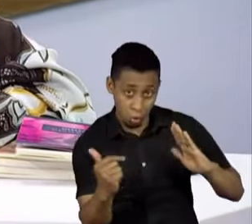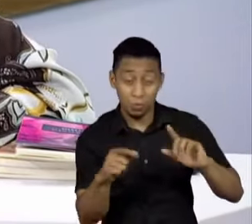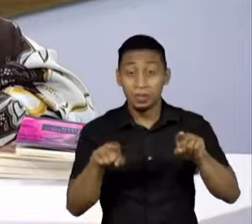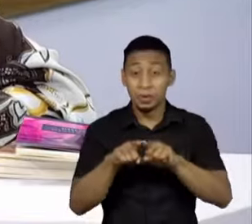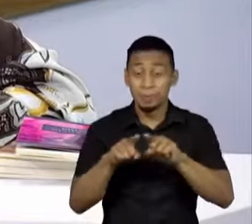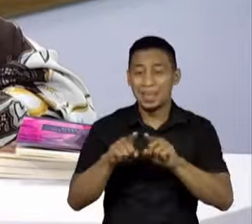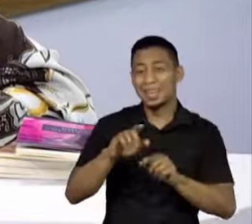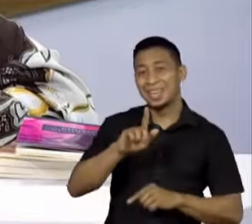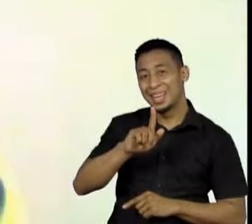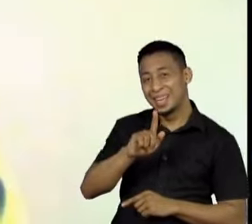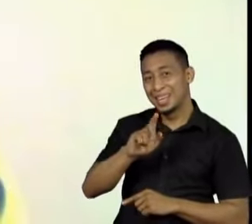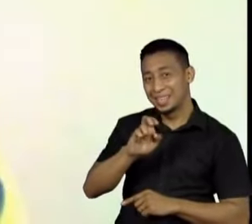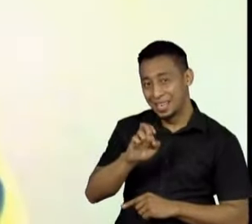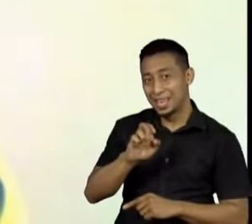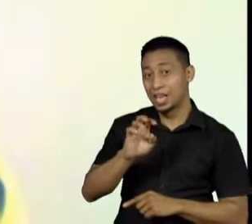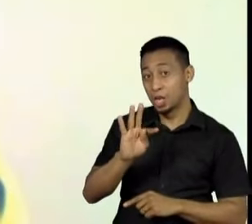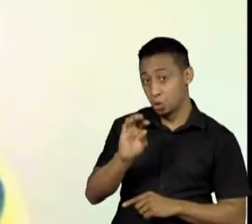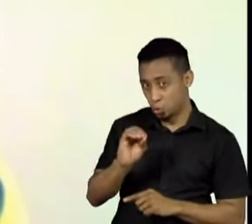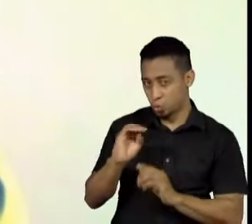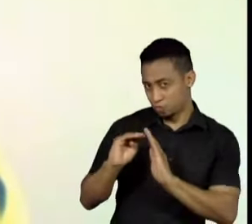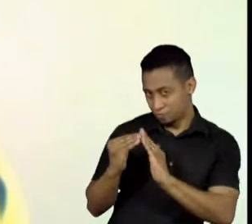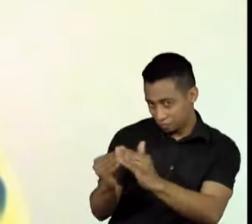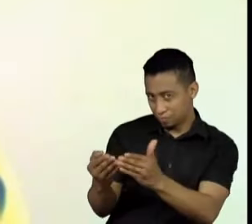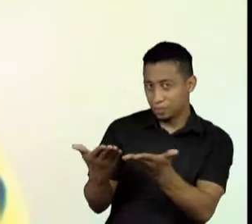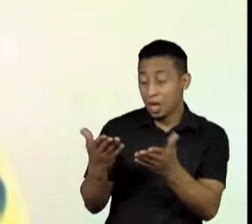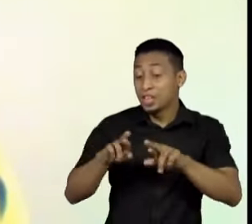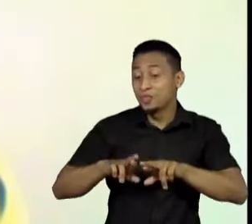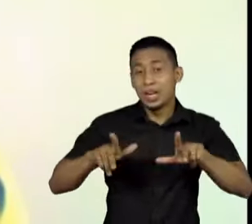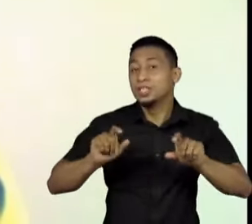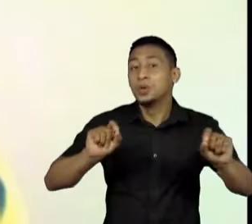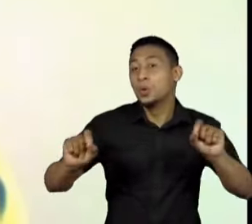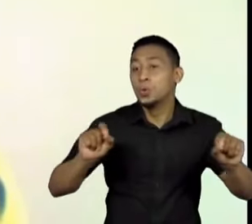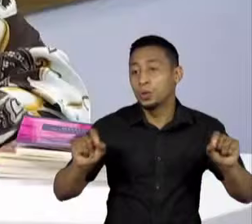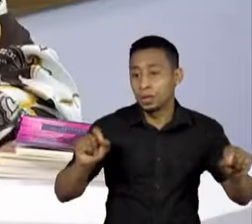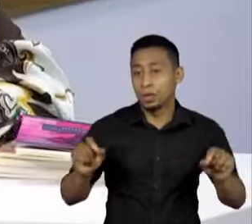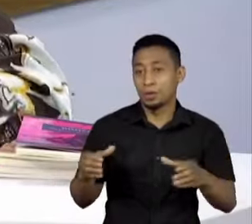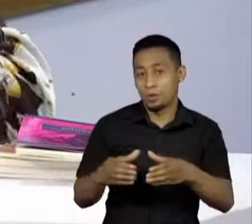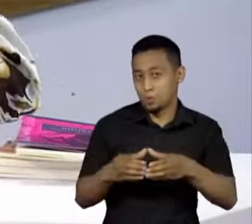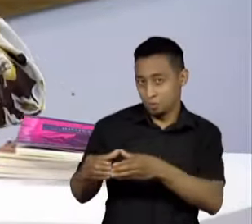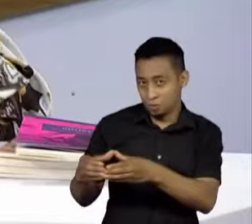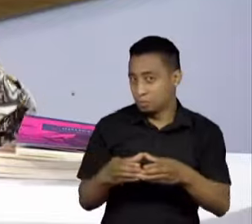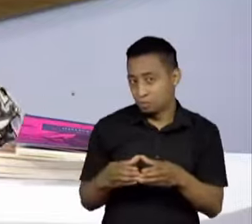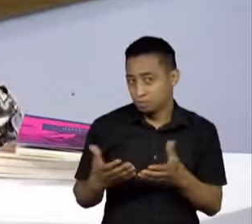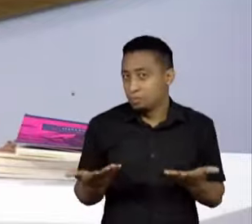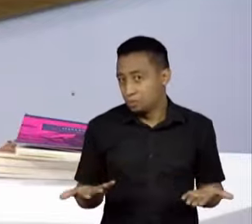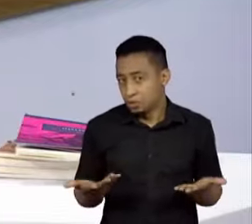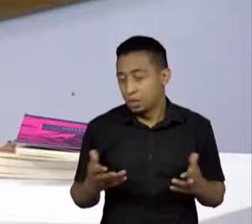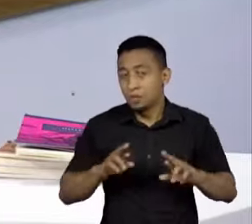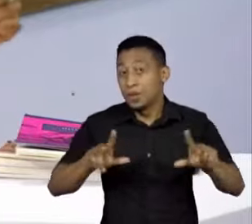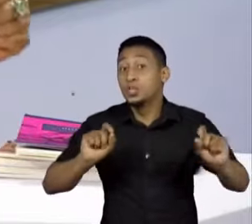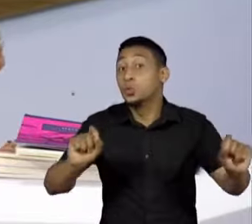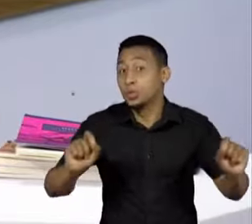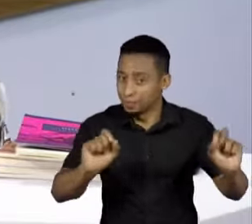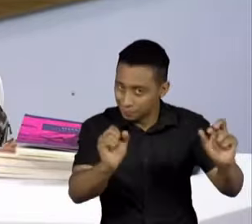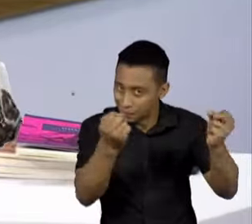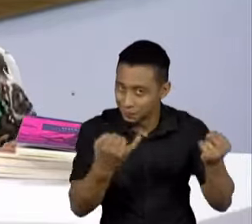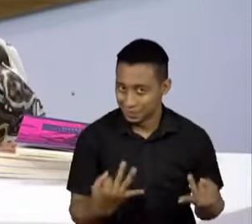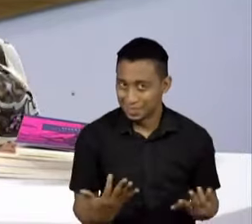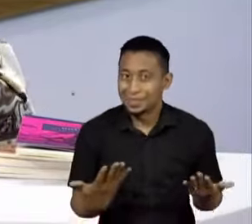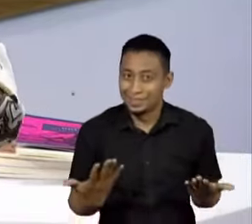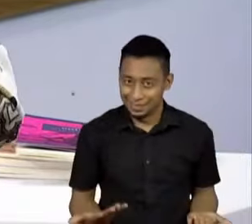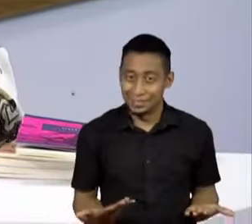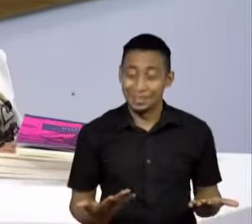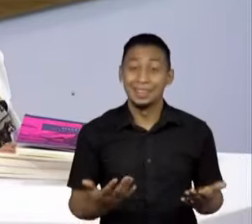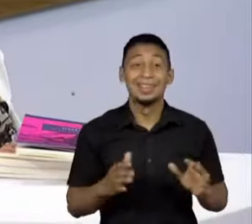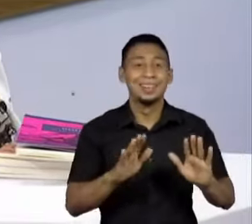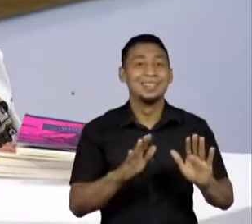vou te... E eu sou do seu quilombo, tá? Estamos aqui aquilombadas, né?